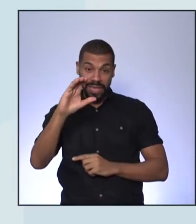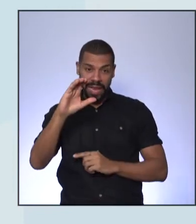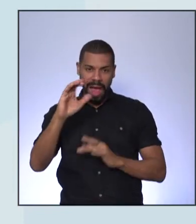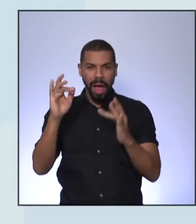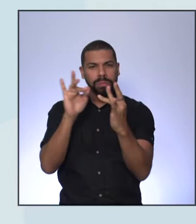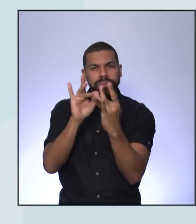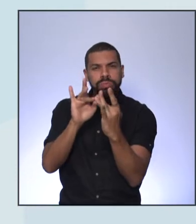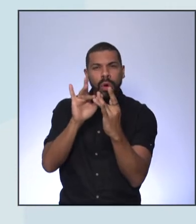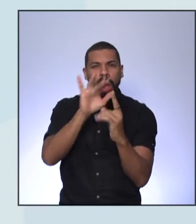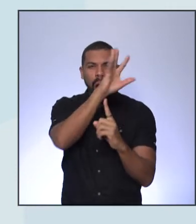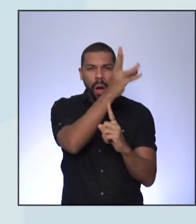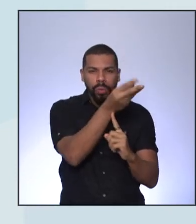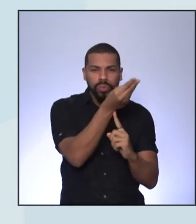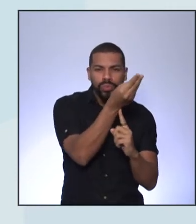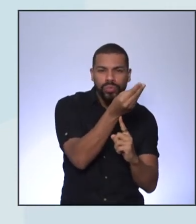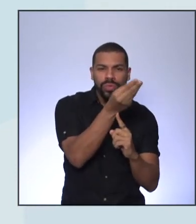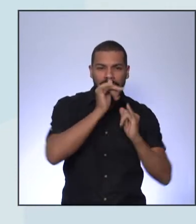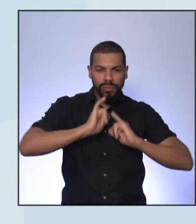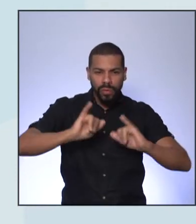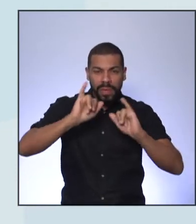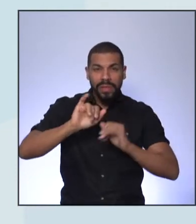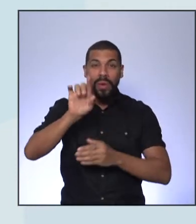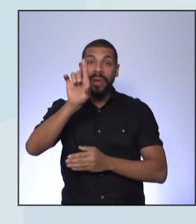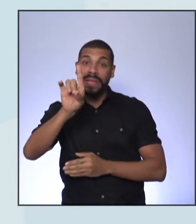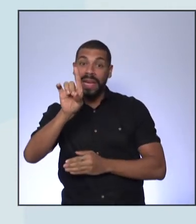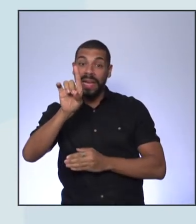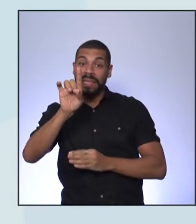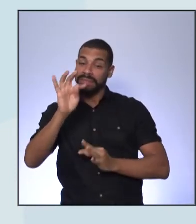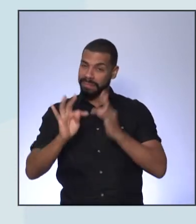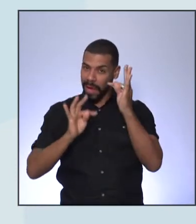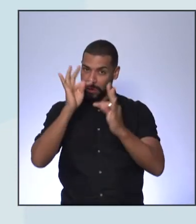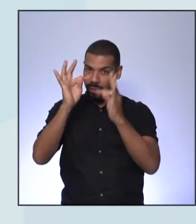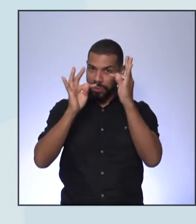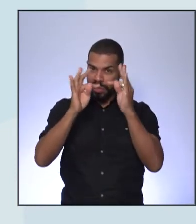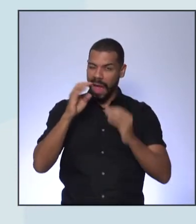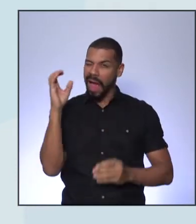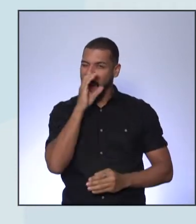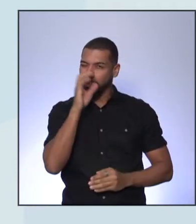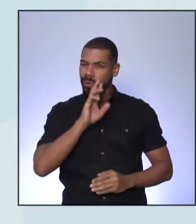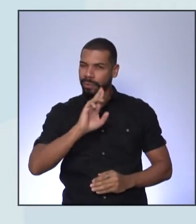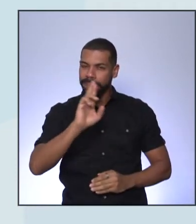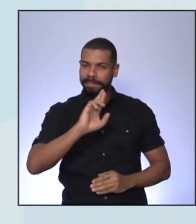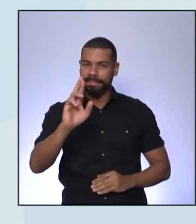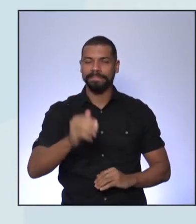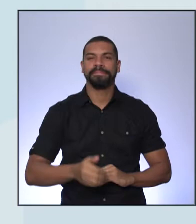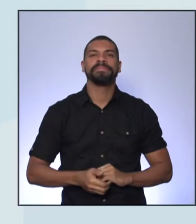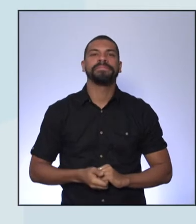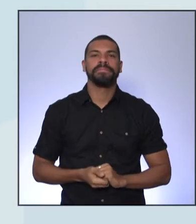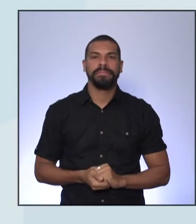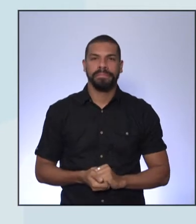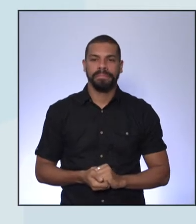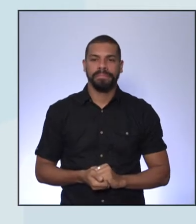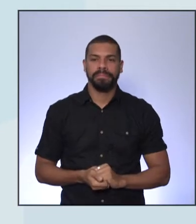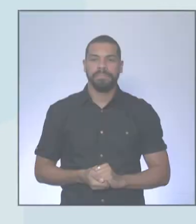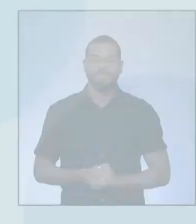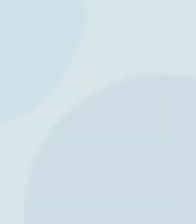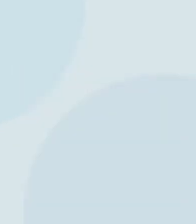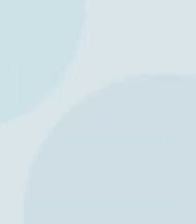D, acesso à tecnologia. De novo, mais 10 segundinhos para vocês marcarem.